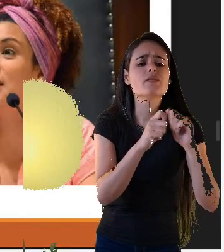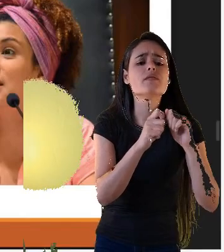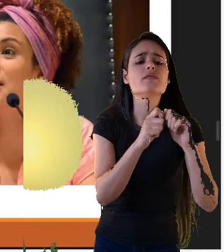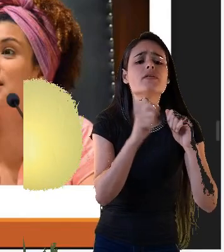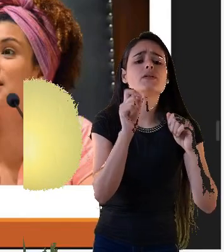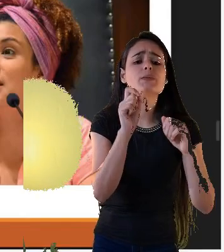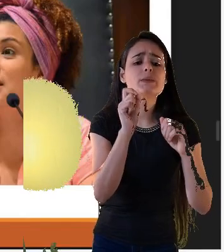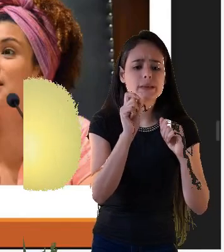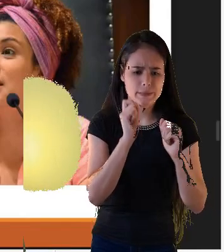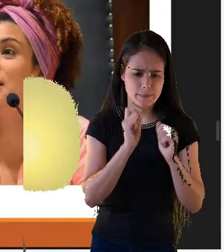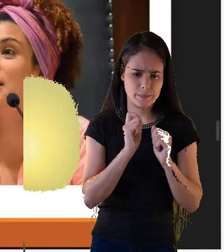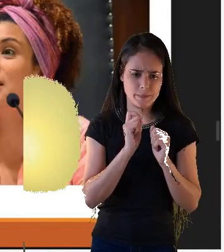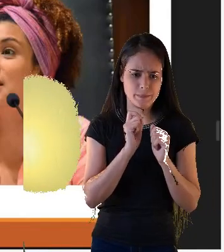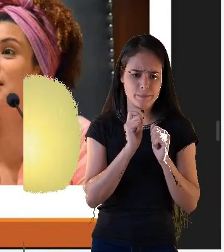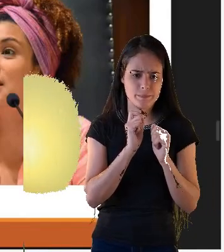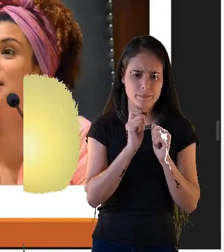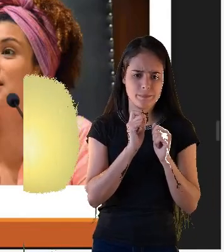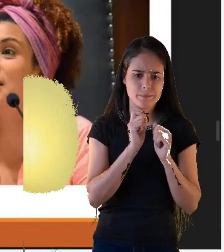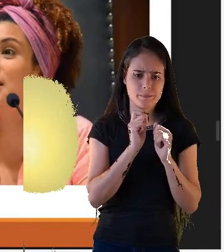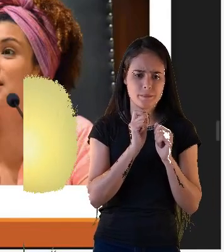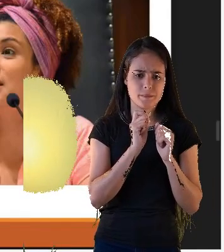das instâncias, né,